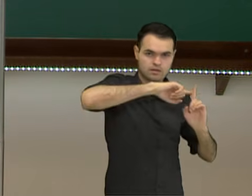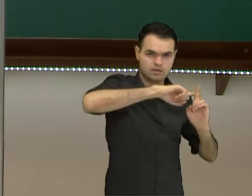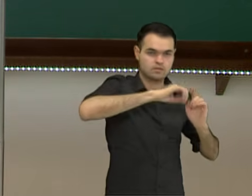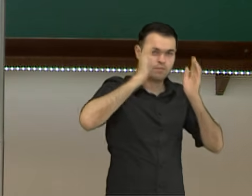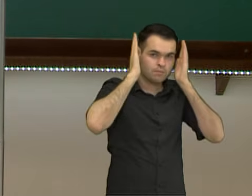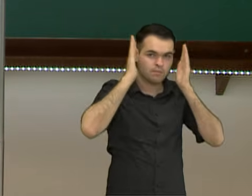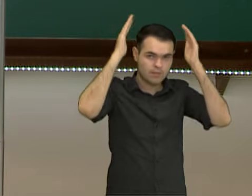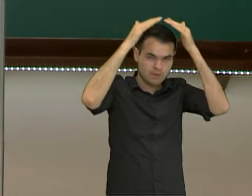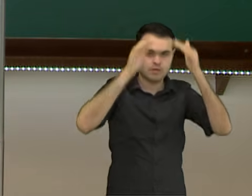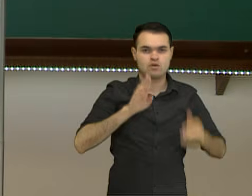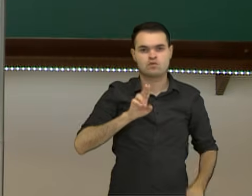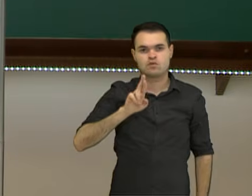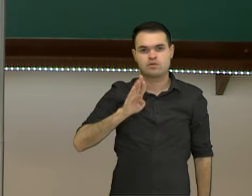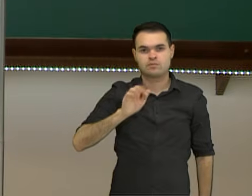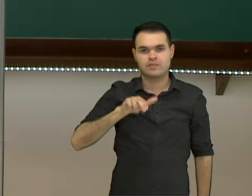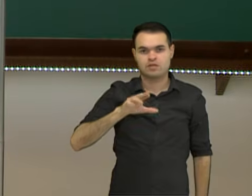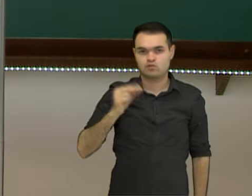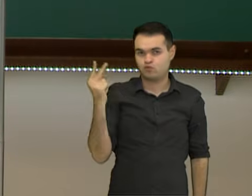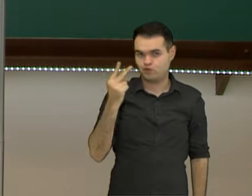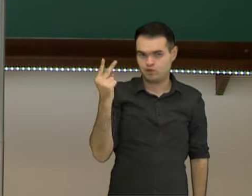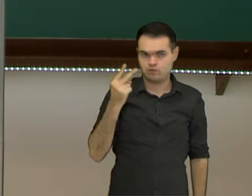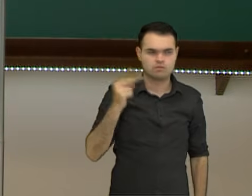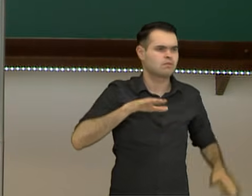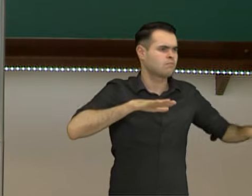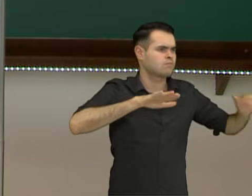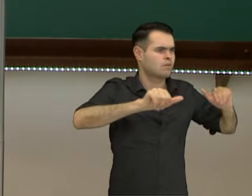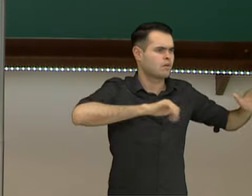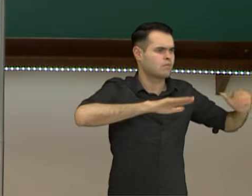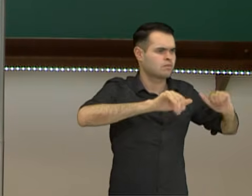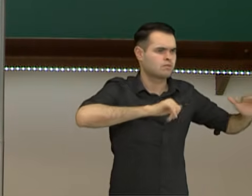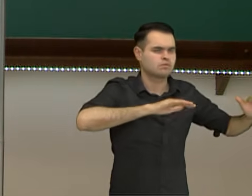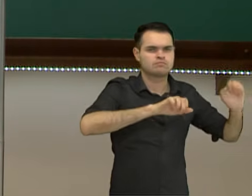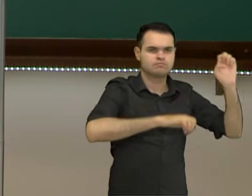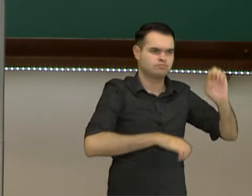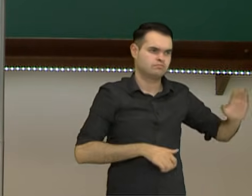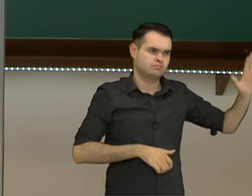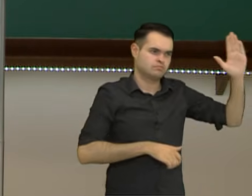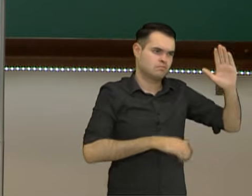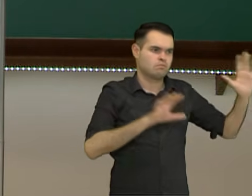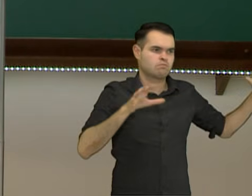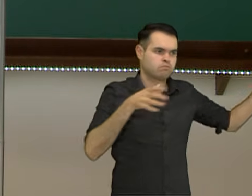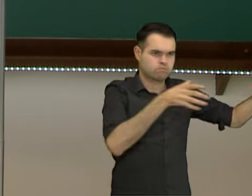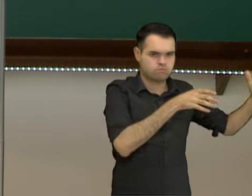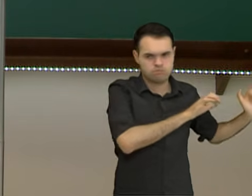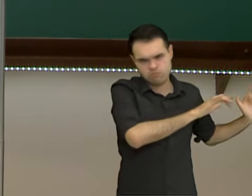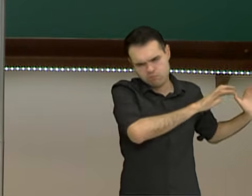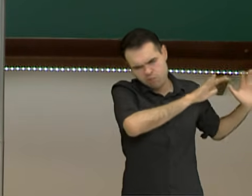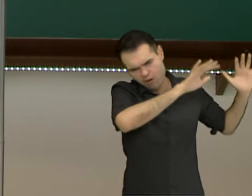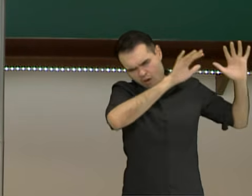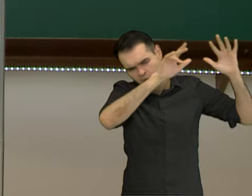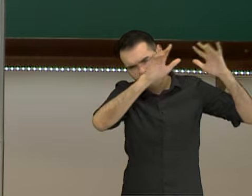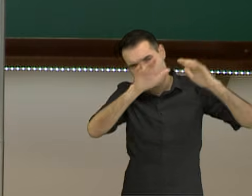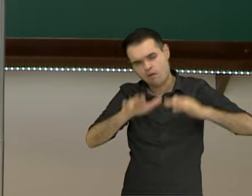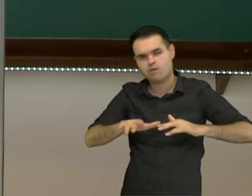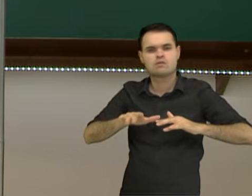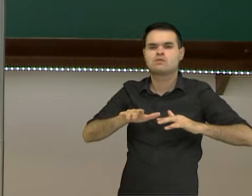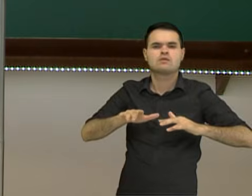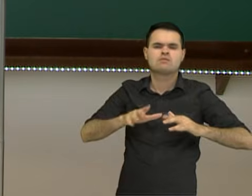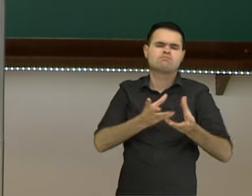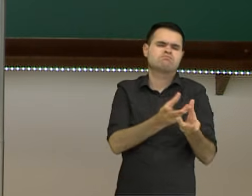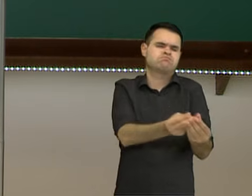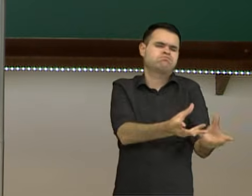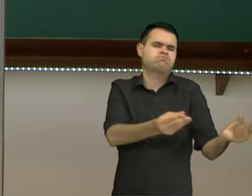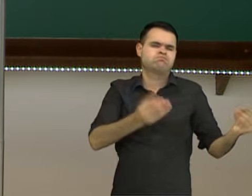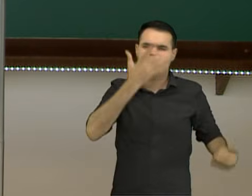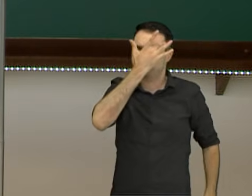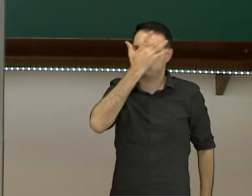Papa da época, Urbano II, convoca a população europeia a participar das cruzadas, né, que reuniam milhares